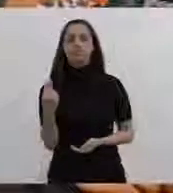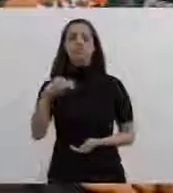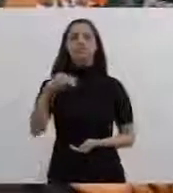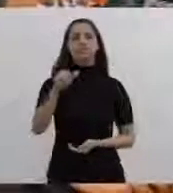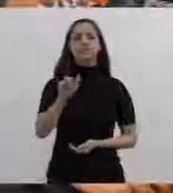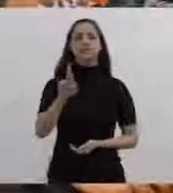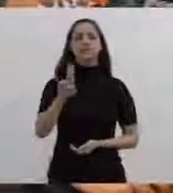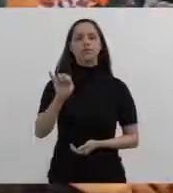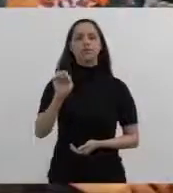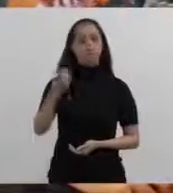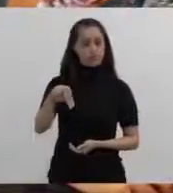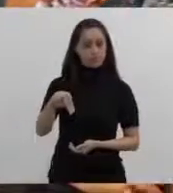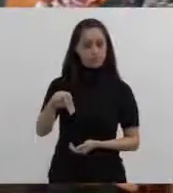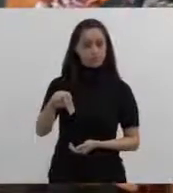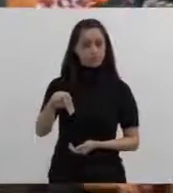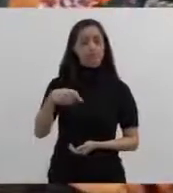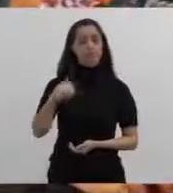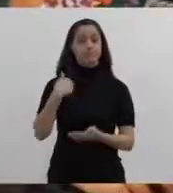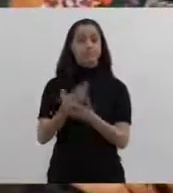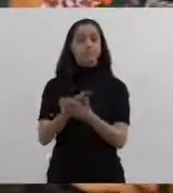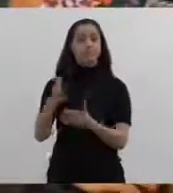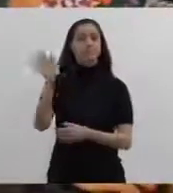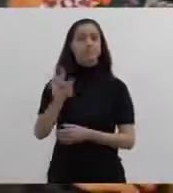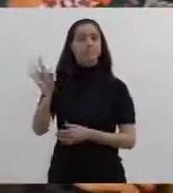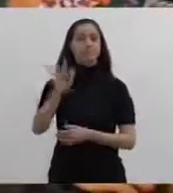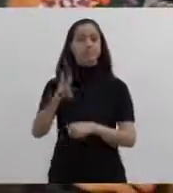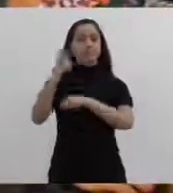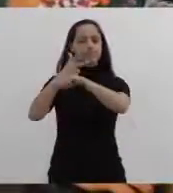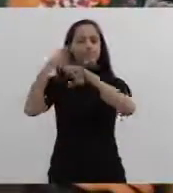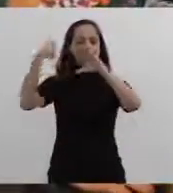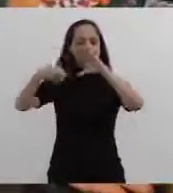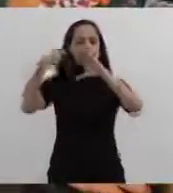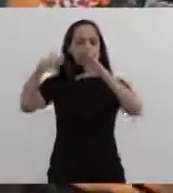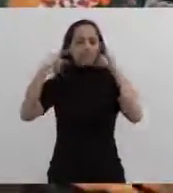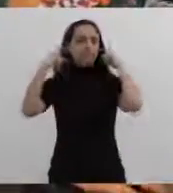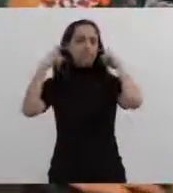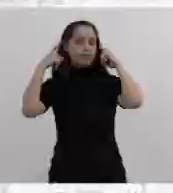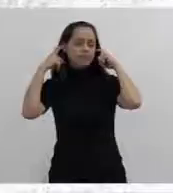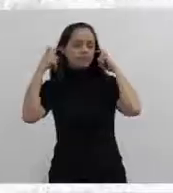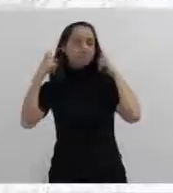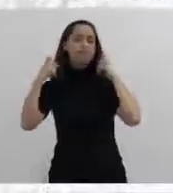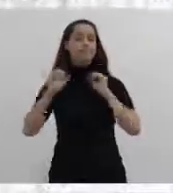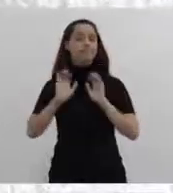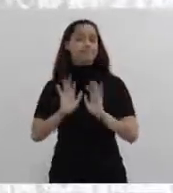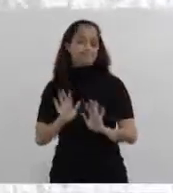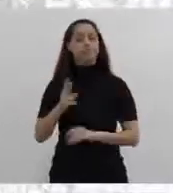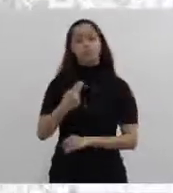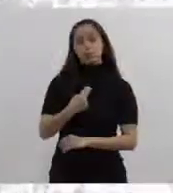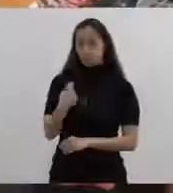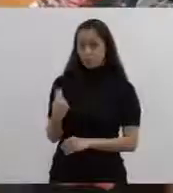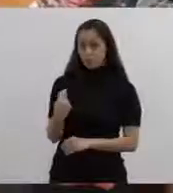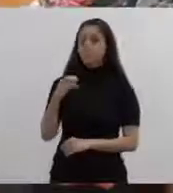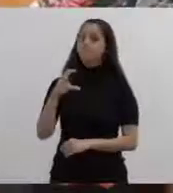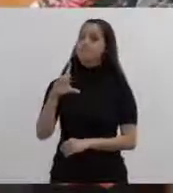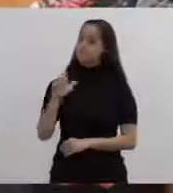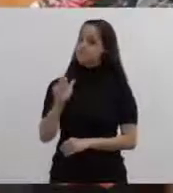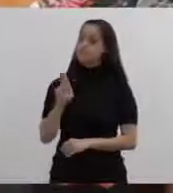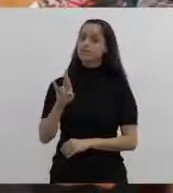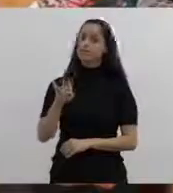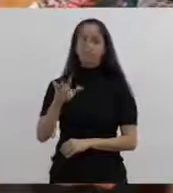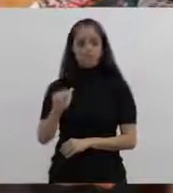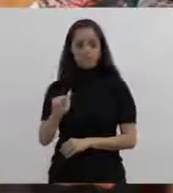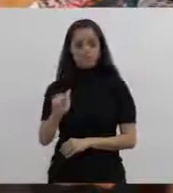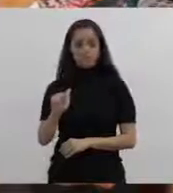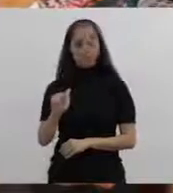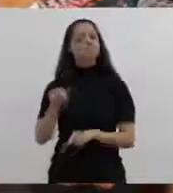estão Martim e Cláudia. Meu nome é Martim Tricarico, sou estudante de imagem e som. Martim prepara a câmera para